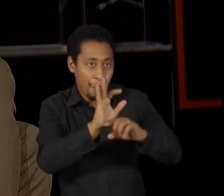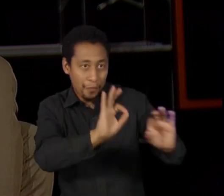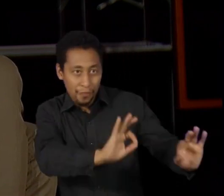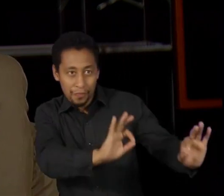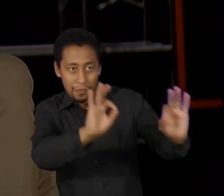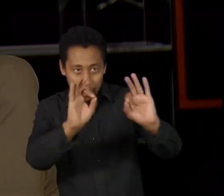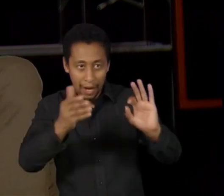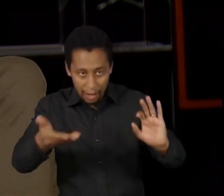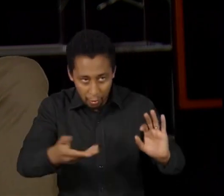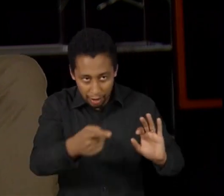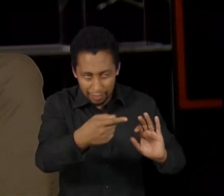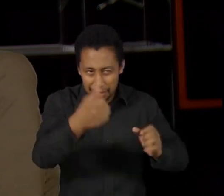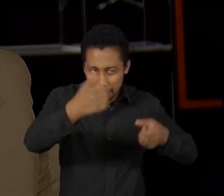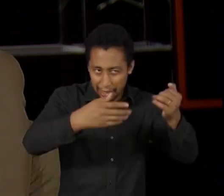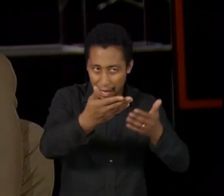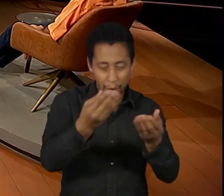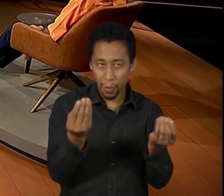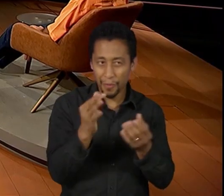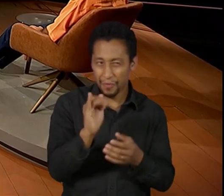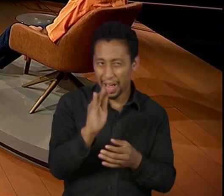que você acabou de mencionar.